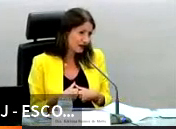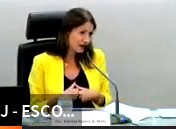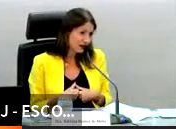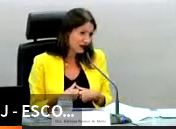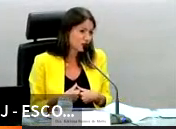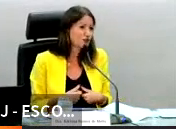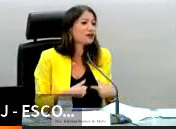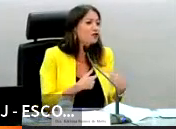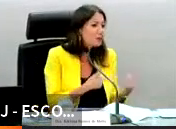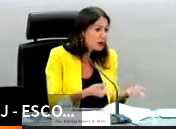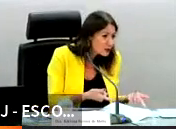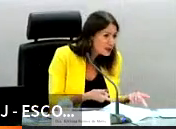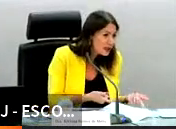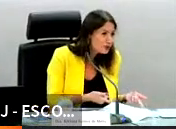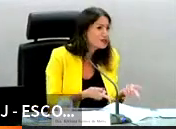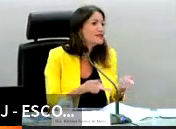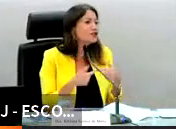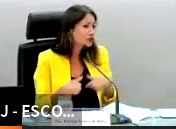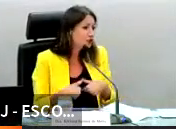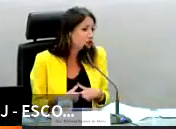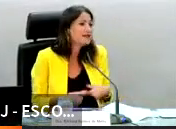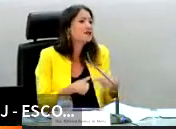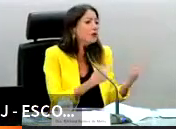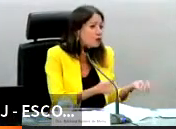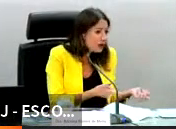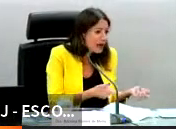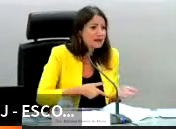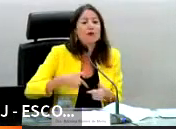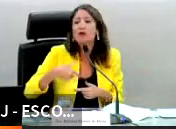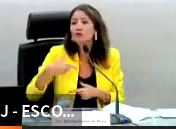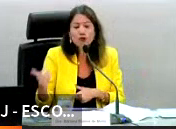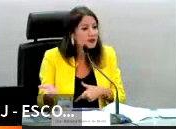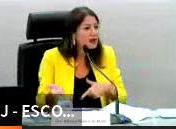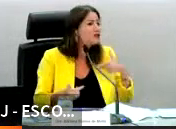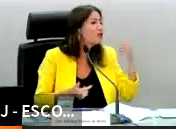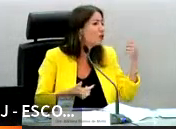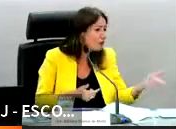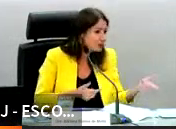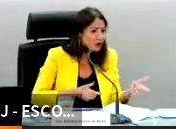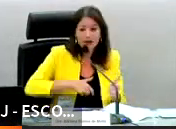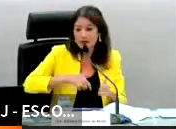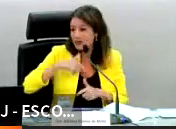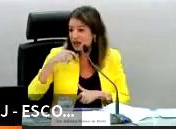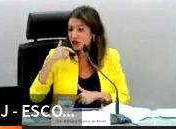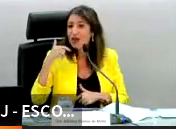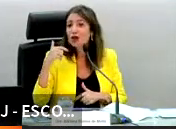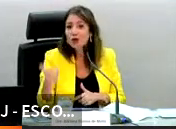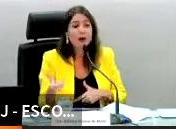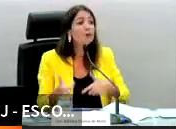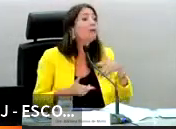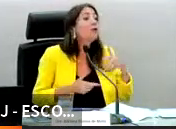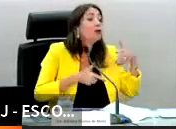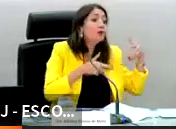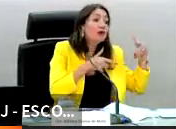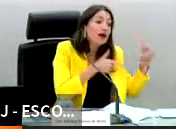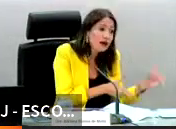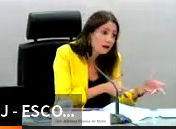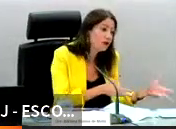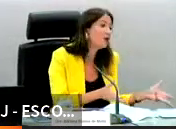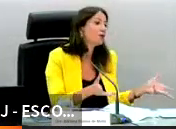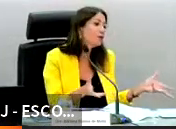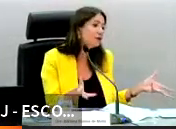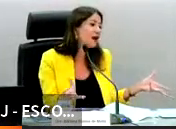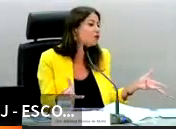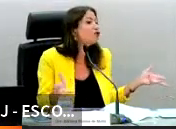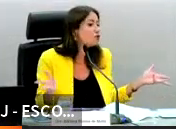vida, a gente fala dos preconceitos e das dificuldades enquanto mulheres, enquanto estudantes, no campo da universidade, no campo público e